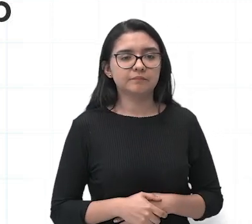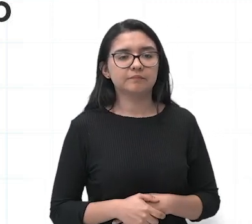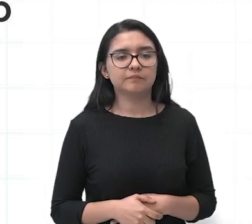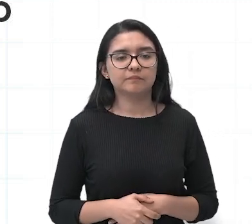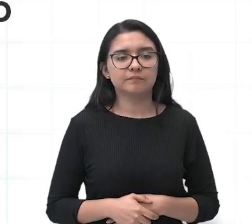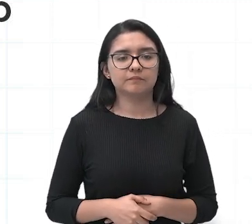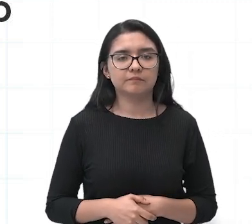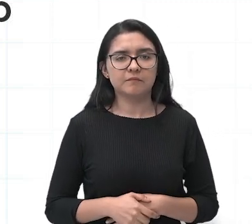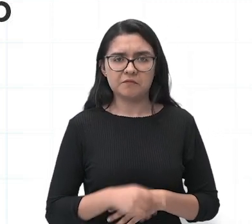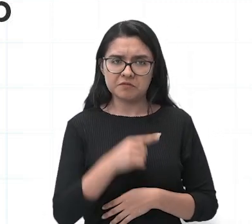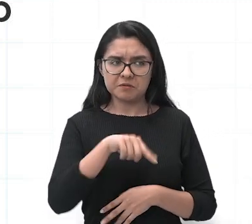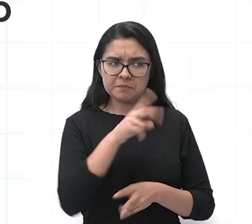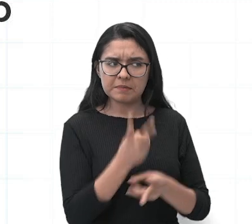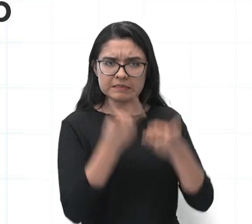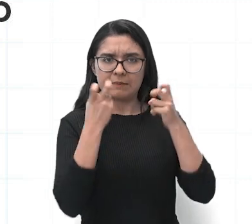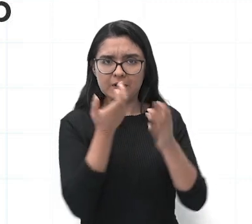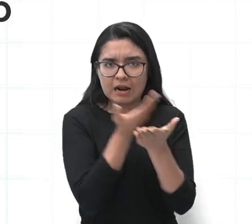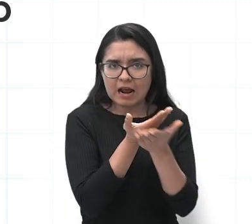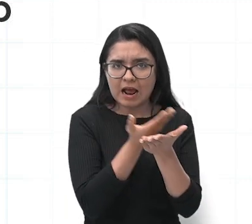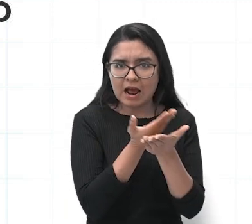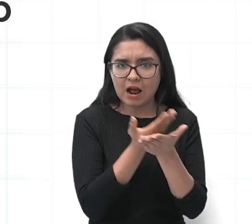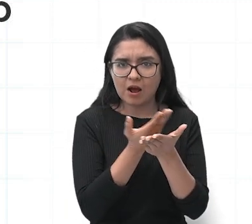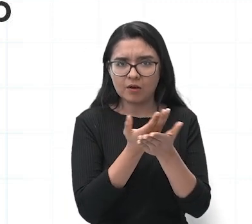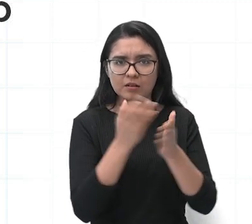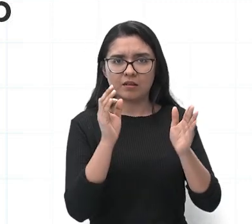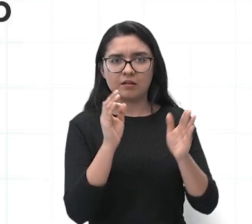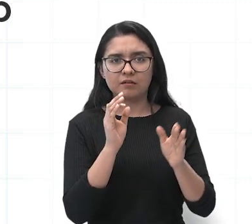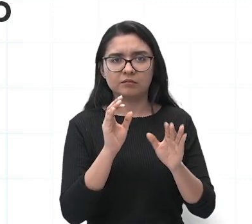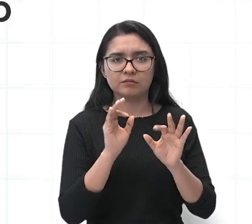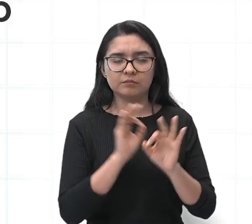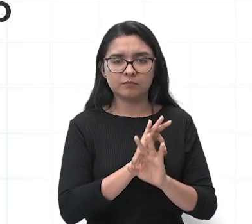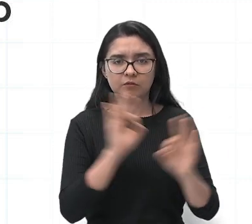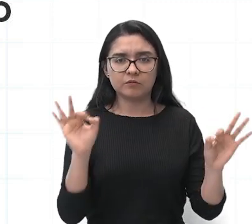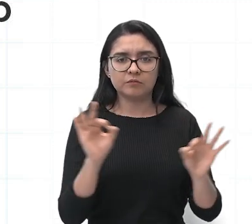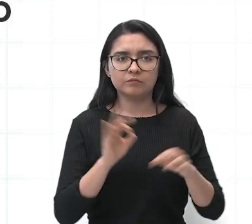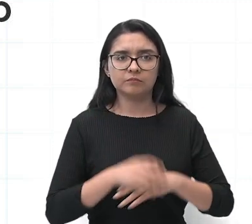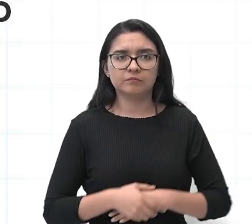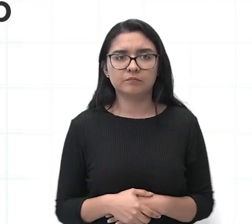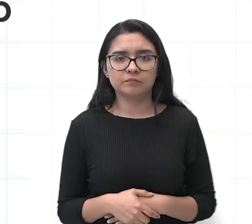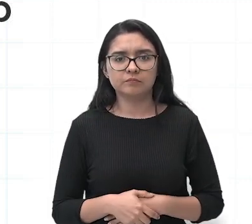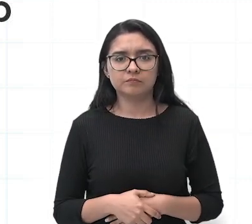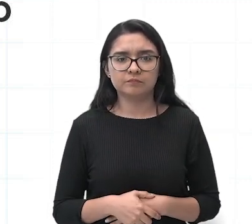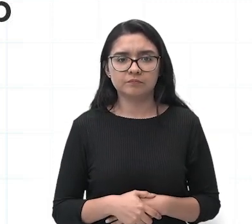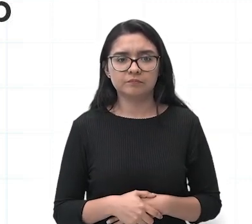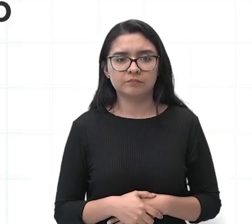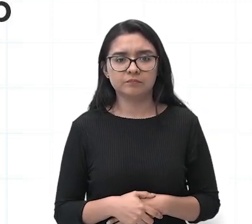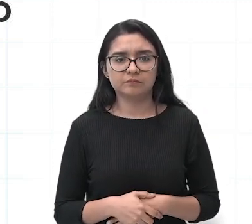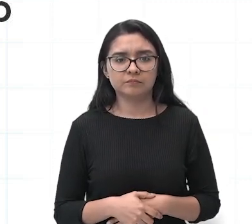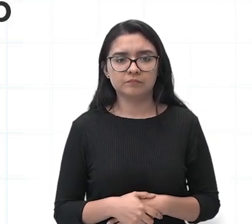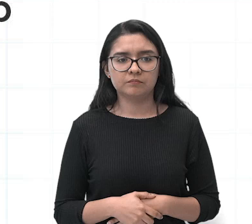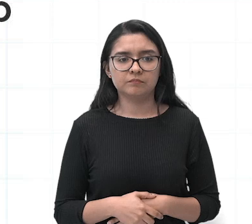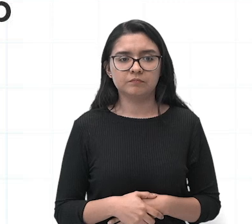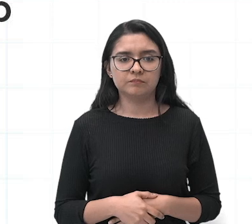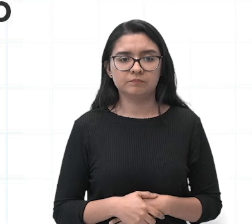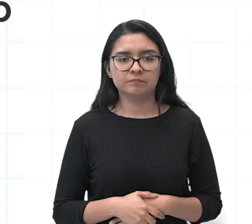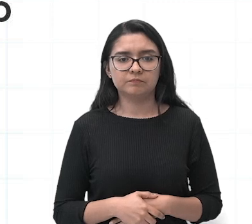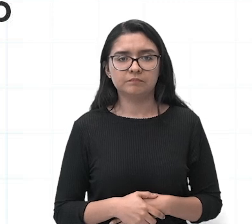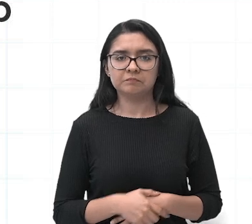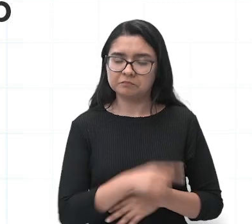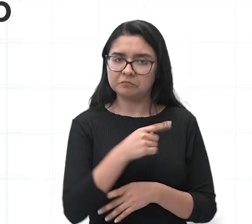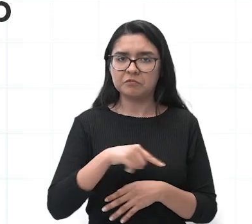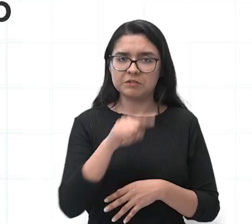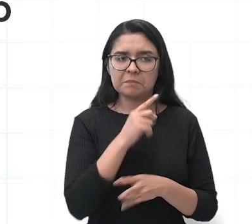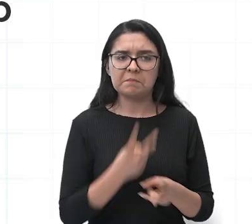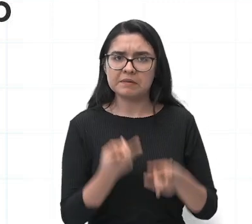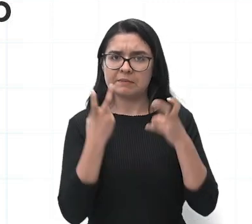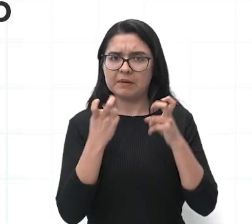que a aula top da professora Ju... Opa, voltando. Manjaram que a aula top da